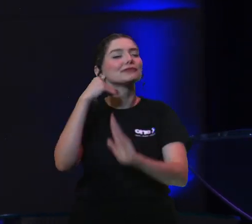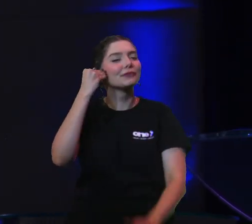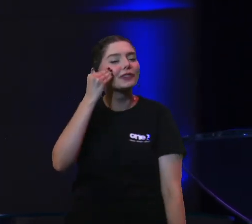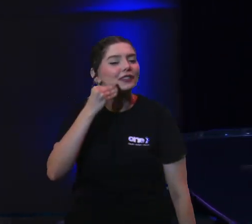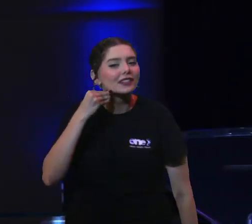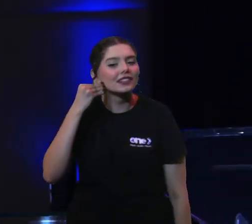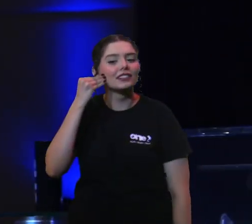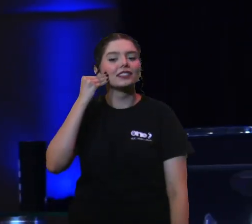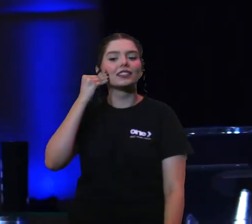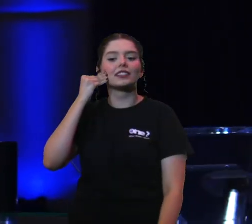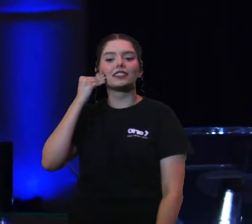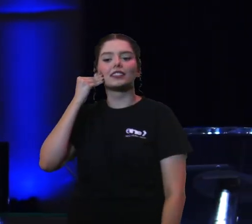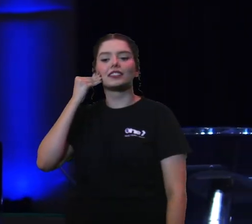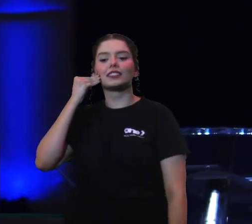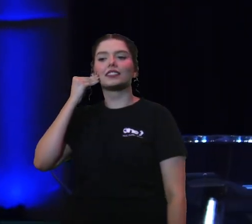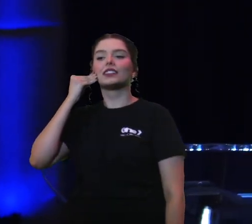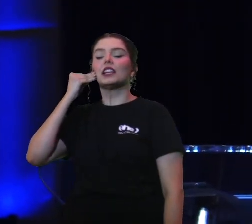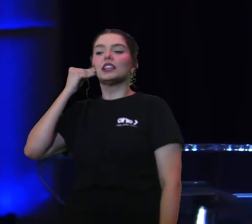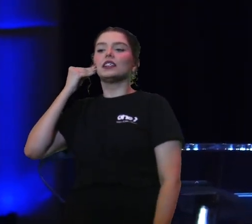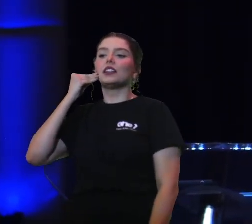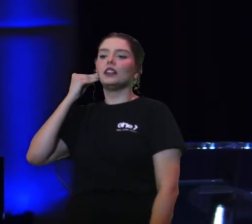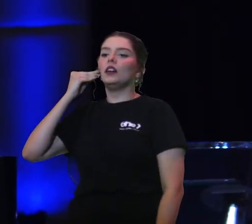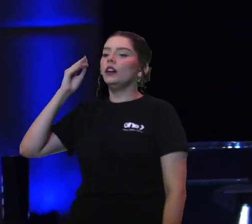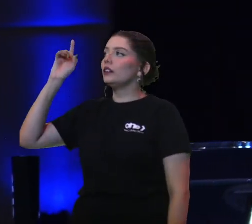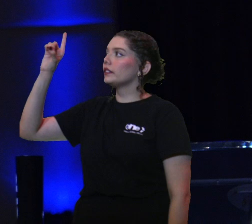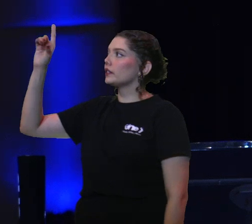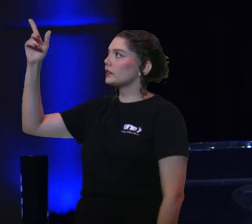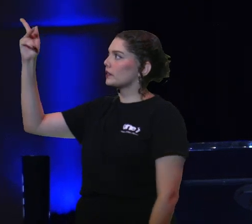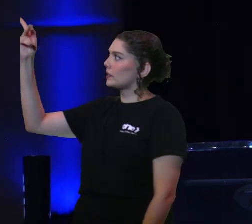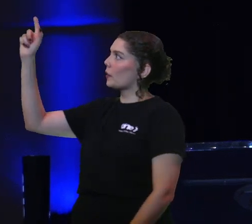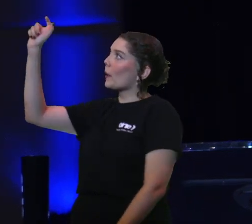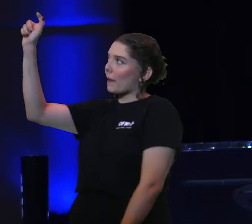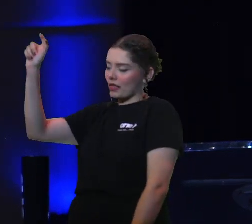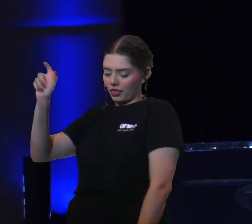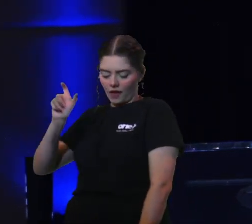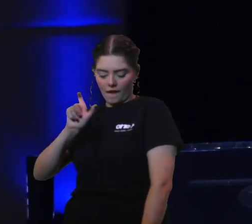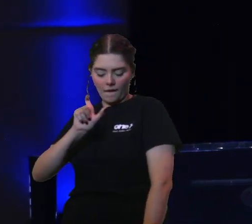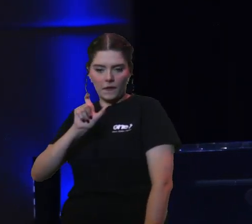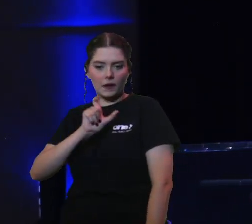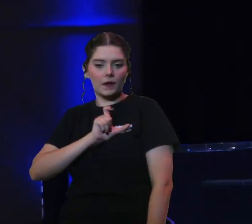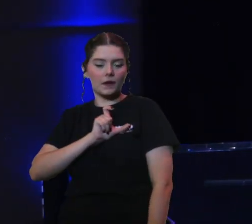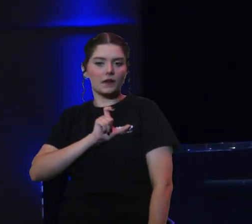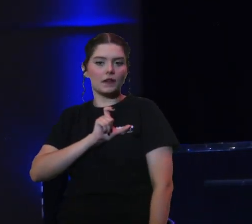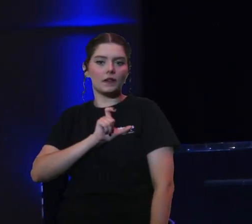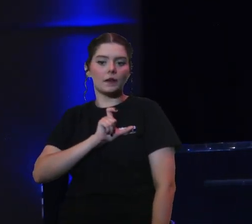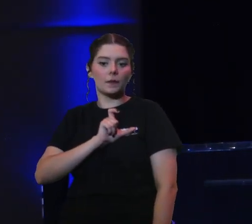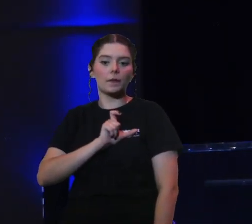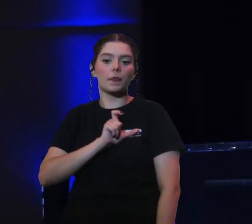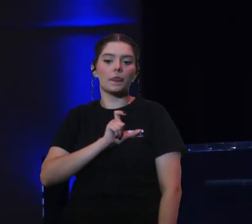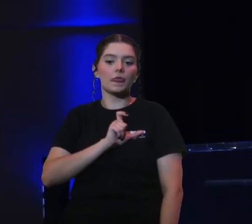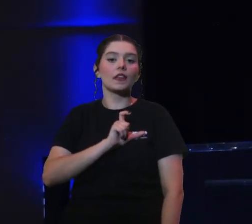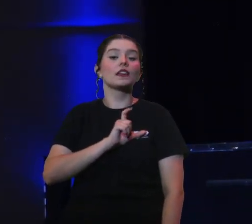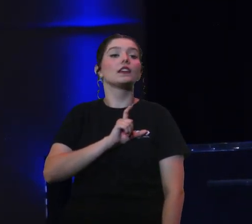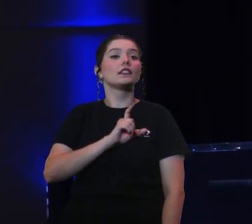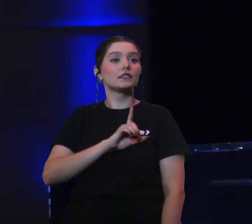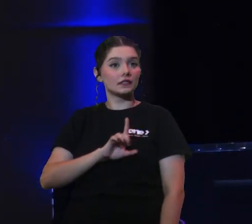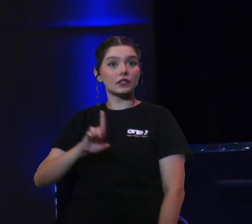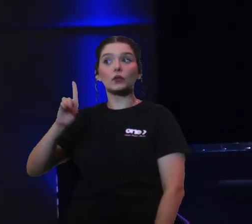você recebe uma palavra de Deus para alguém, a regra muda. Na dúvida, não vai. Deus é certeza,